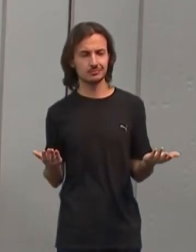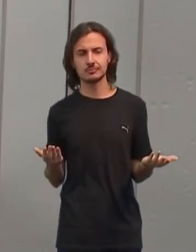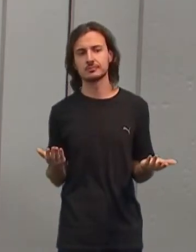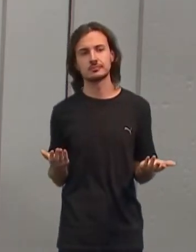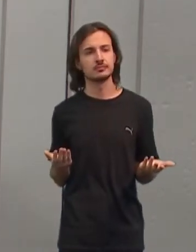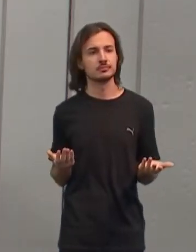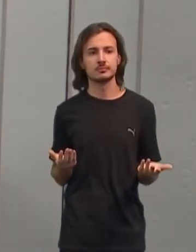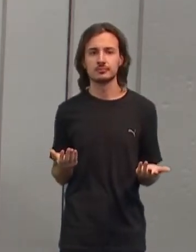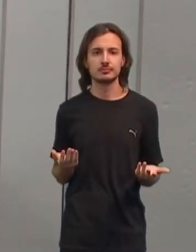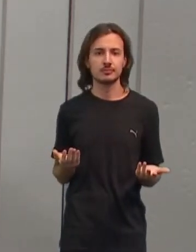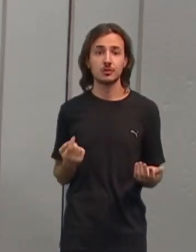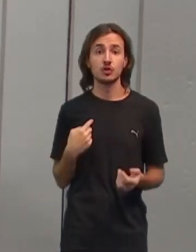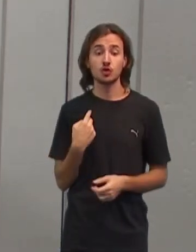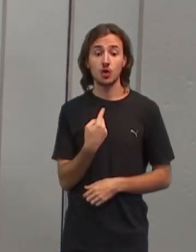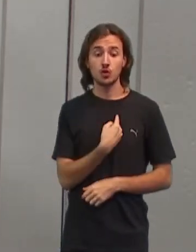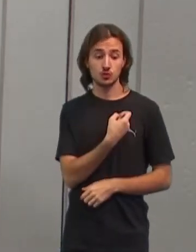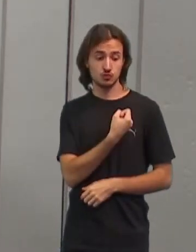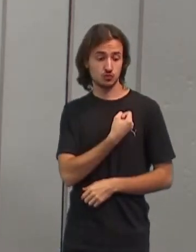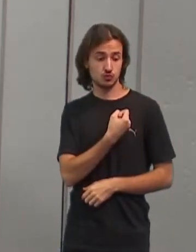valor real